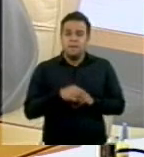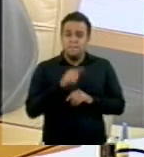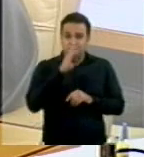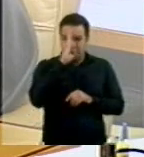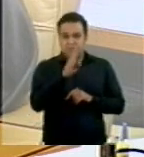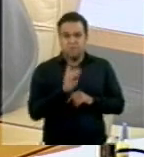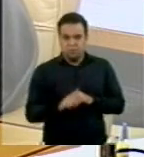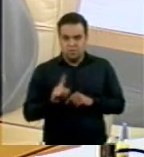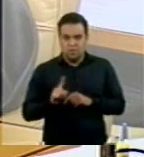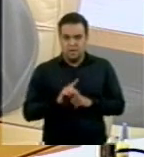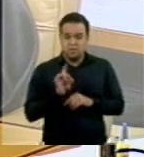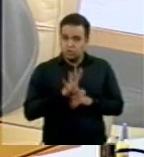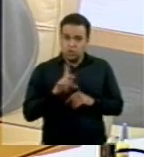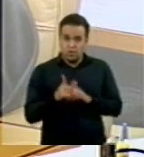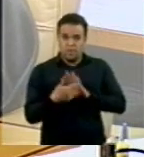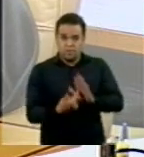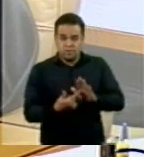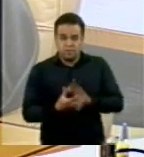estou suscitando